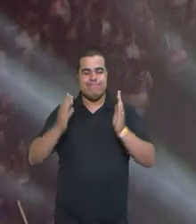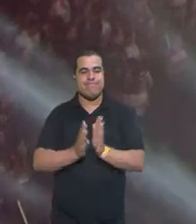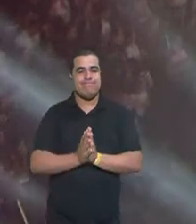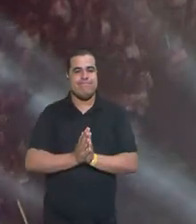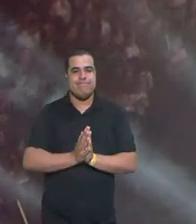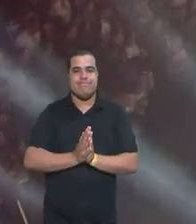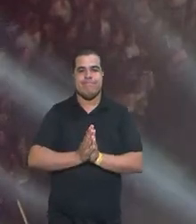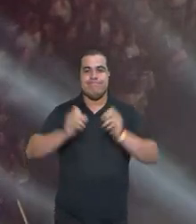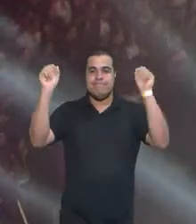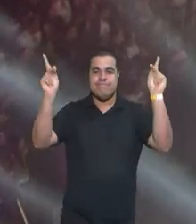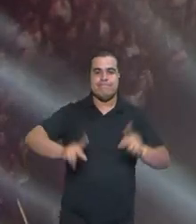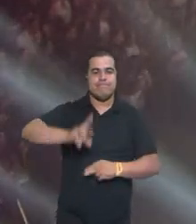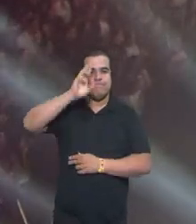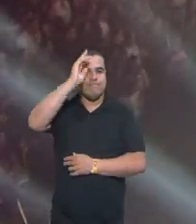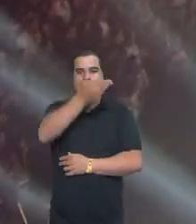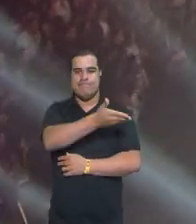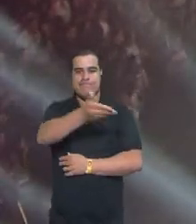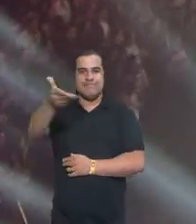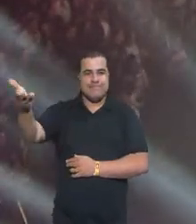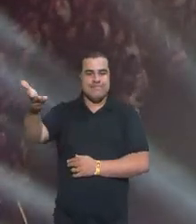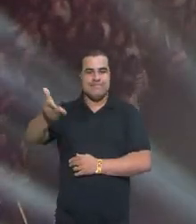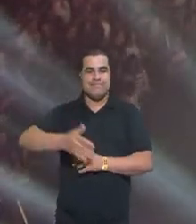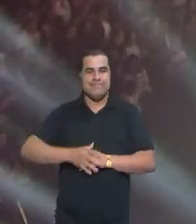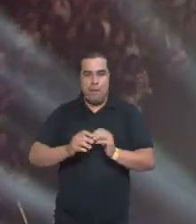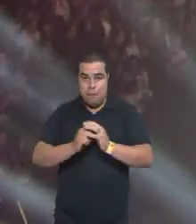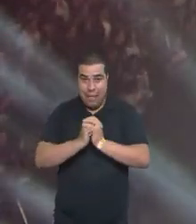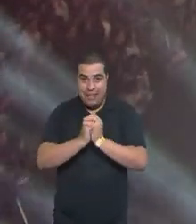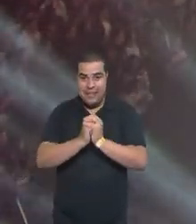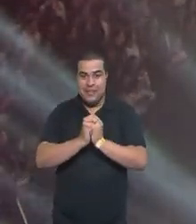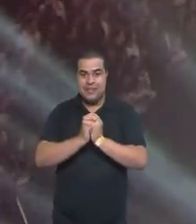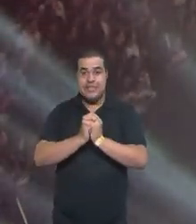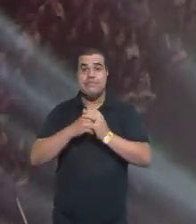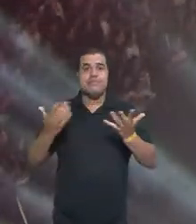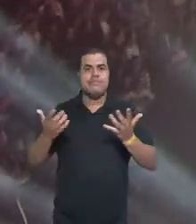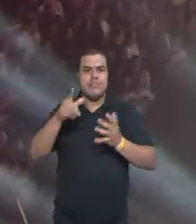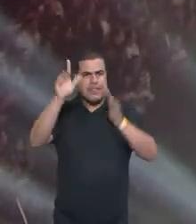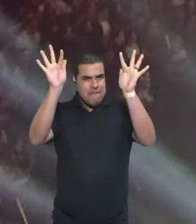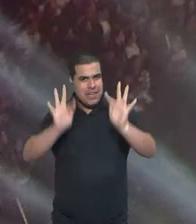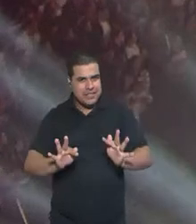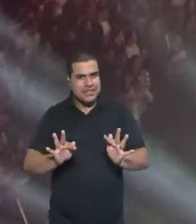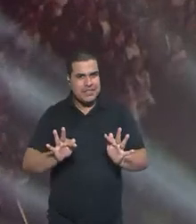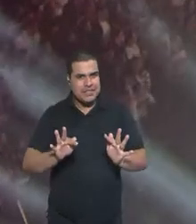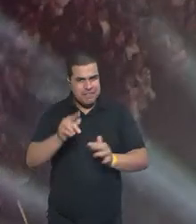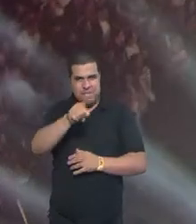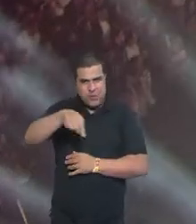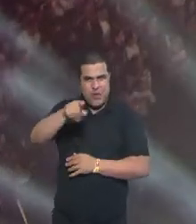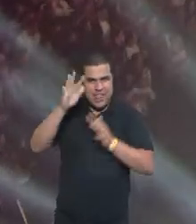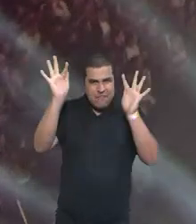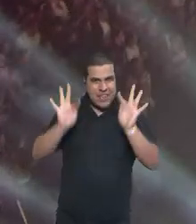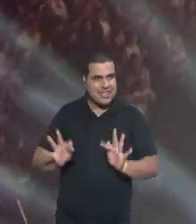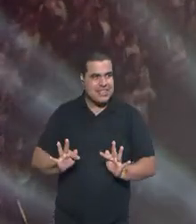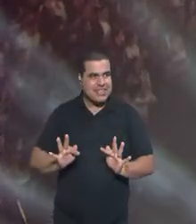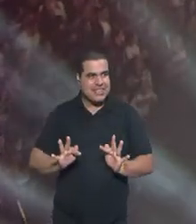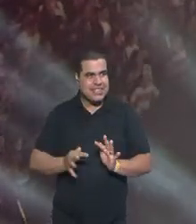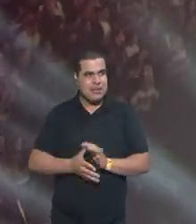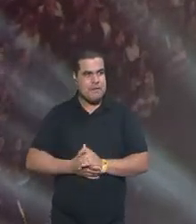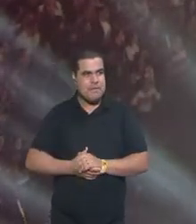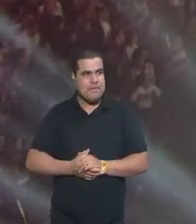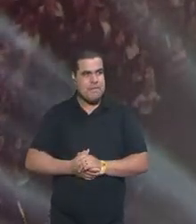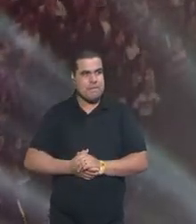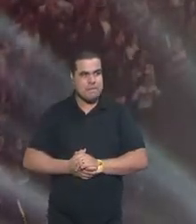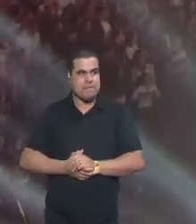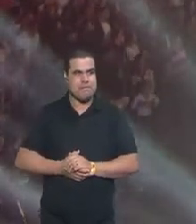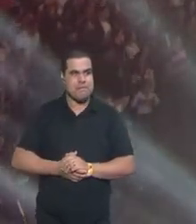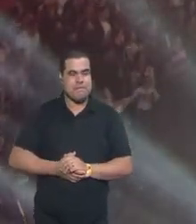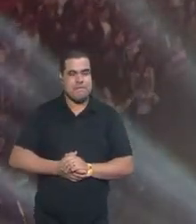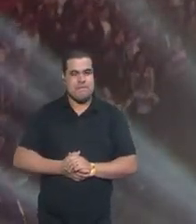glória a Deus graça e paz todo povo de Deus Amém quem tá feliz quem crer que vai sair